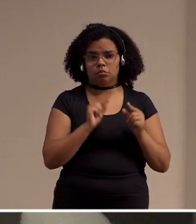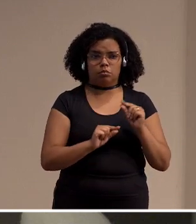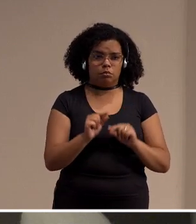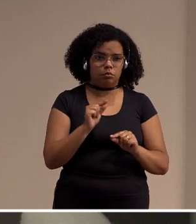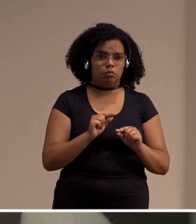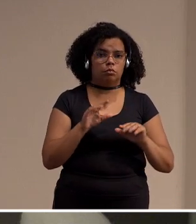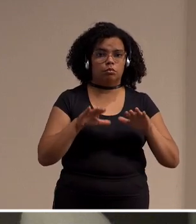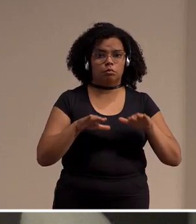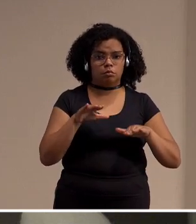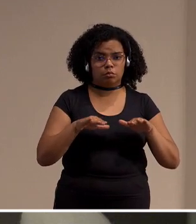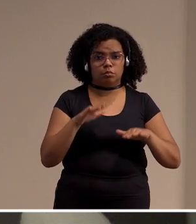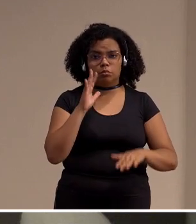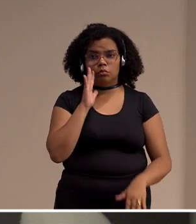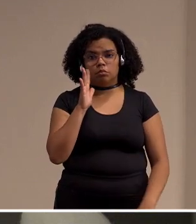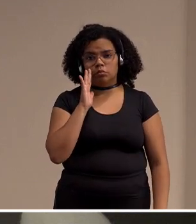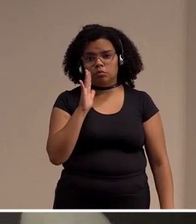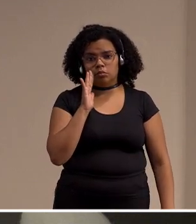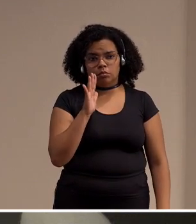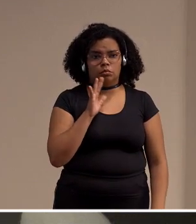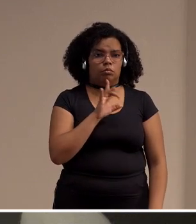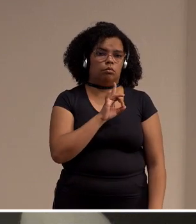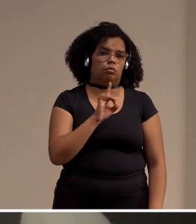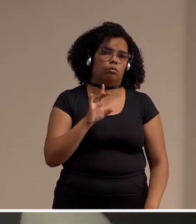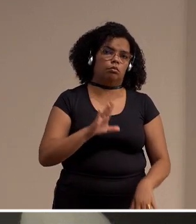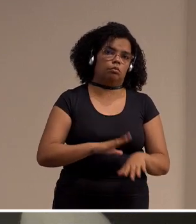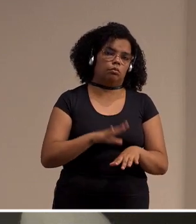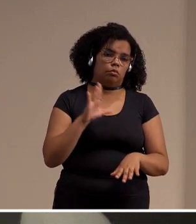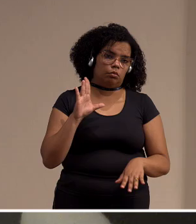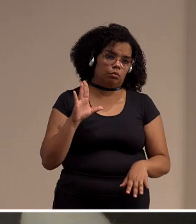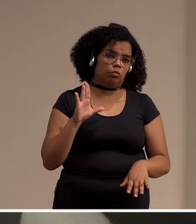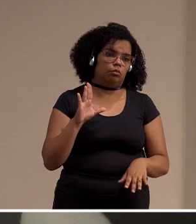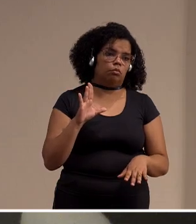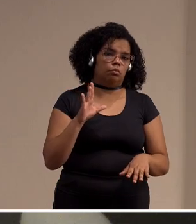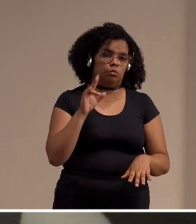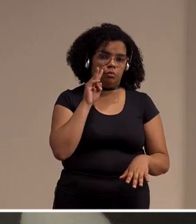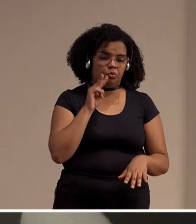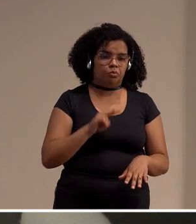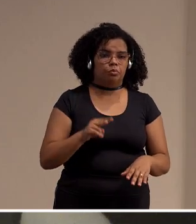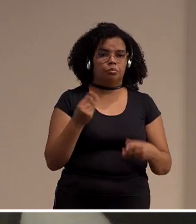na medida em que a imaginação, a cada vez mais, ela é vista como